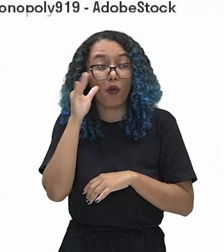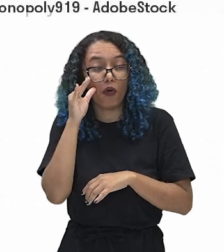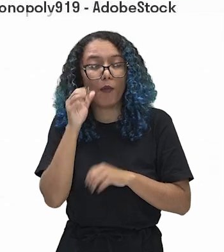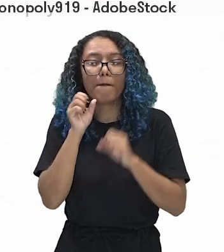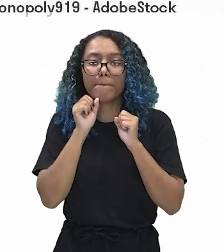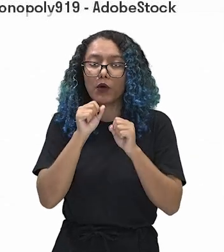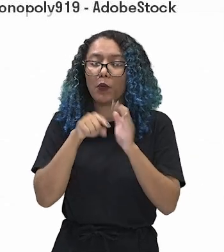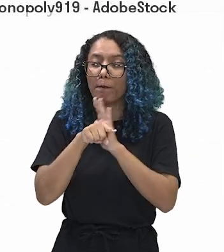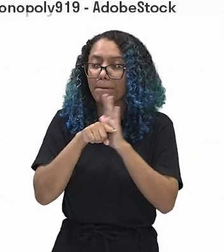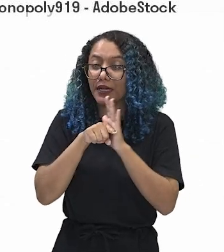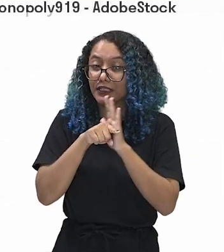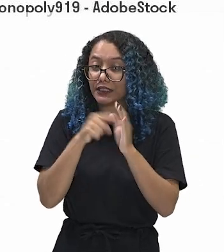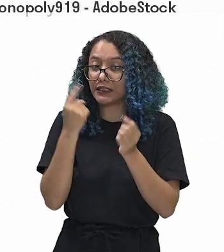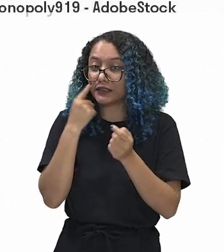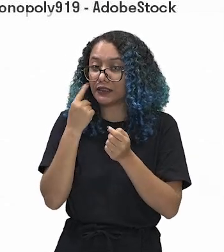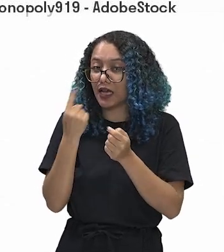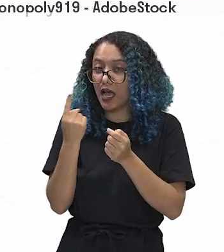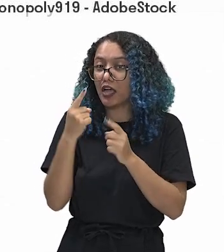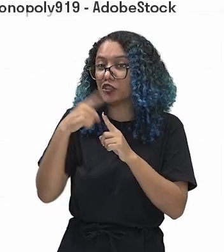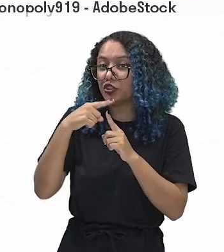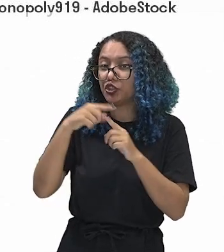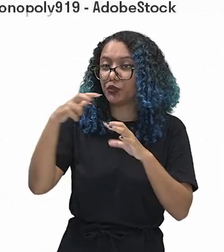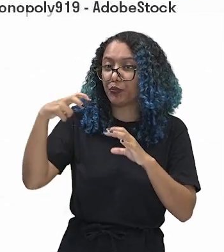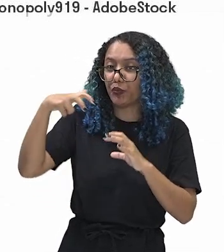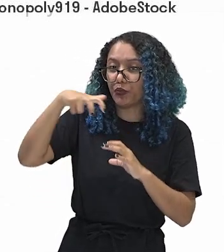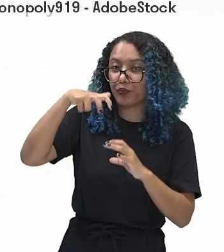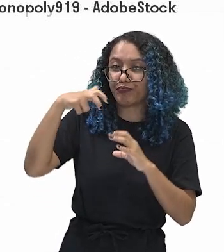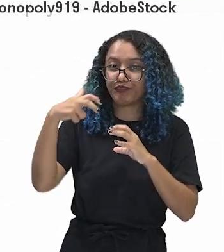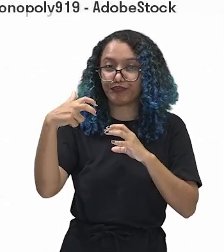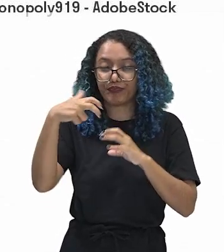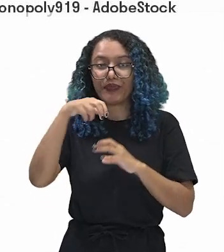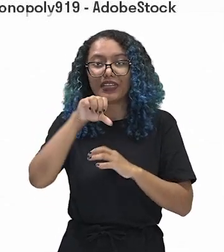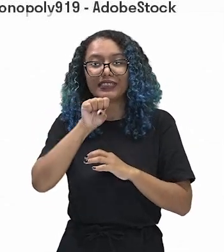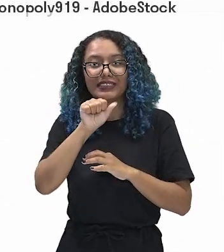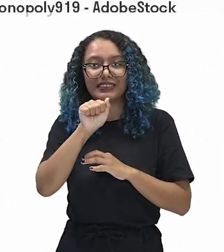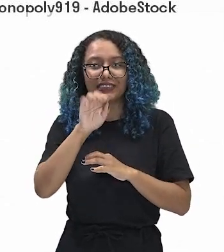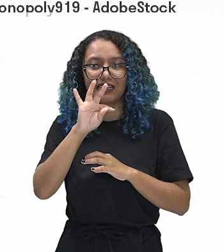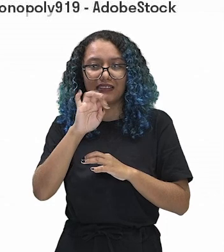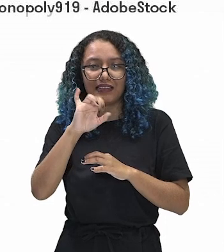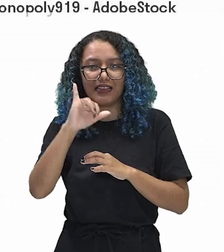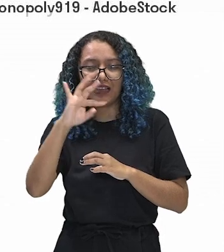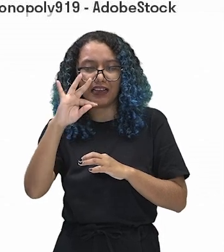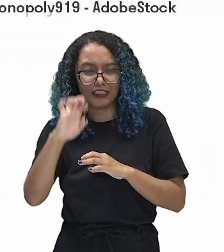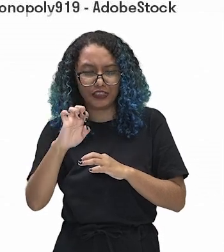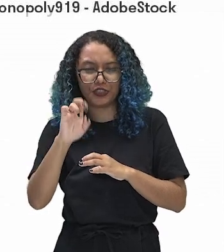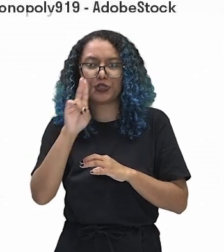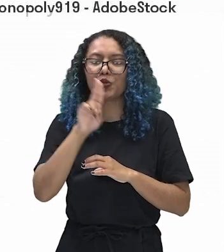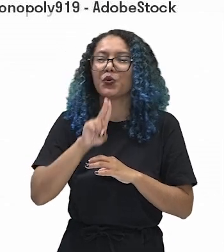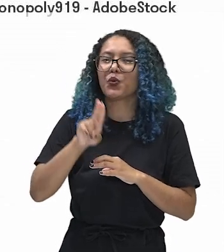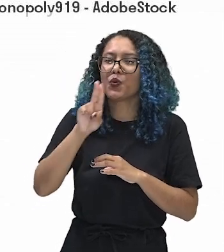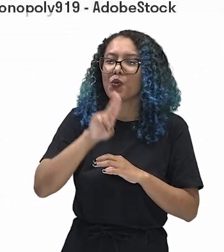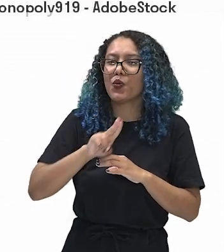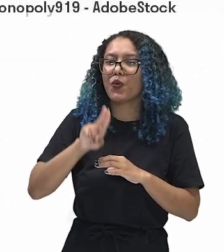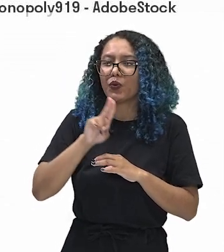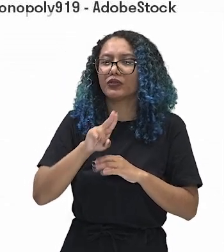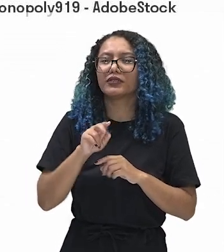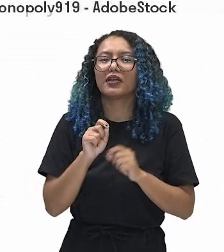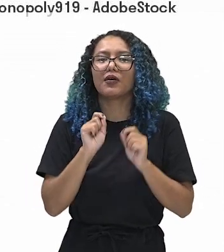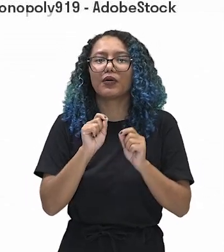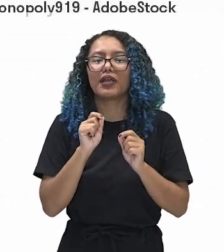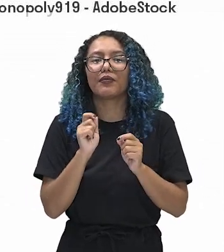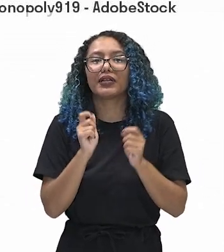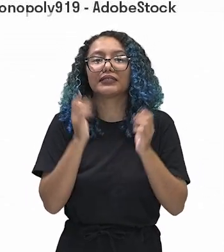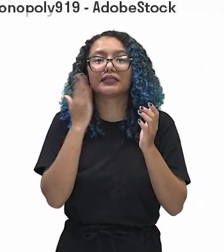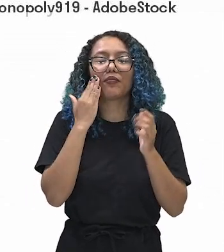geoestacionário. É esse satélite que é utilizado para o sistema de posicionamento global. E